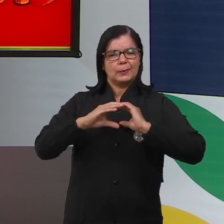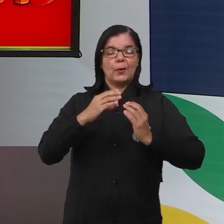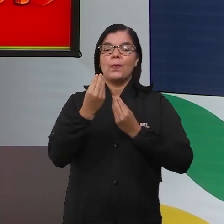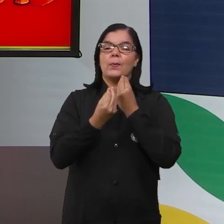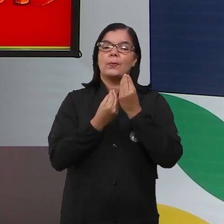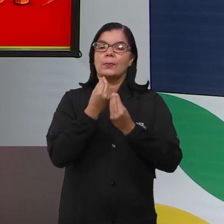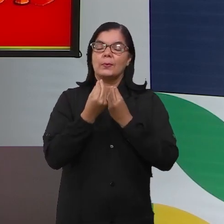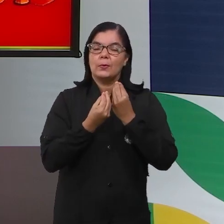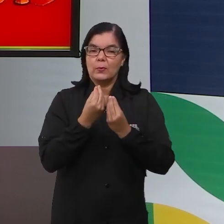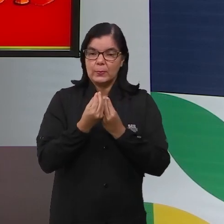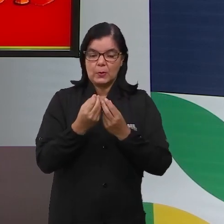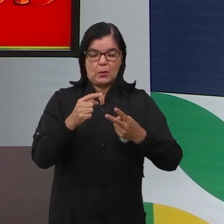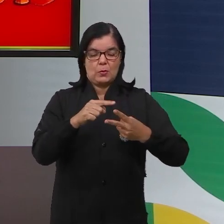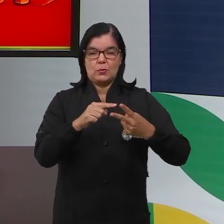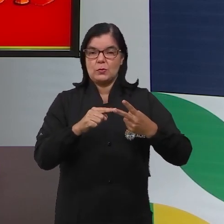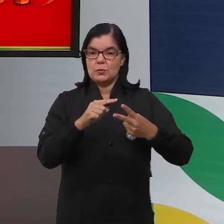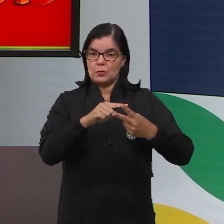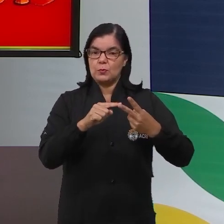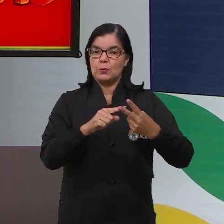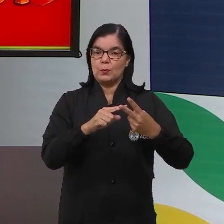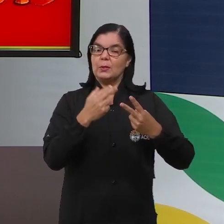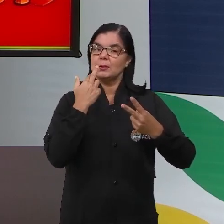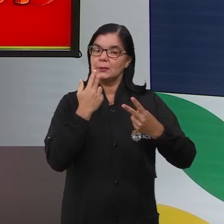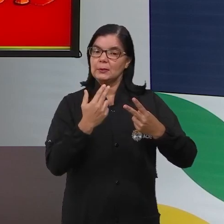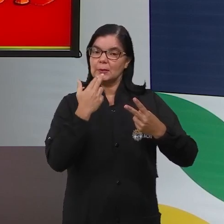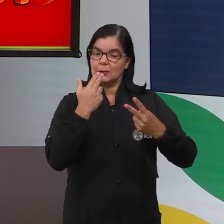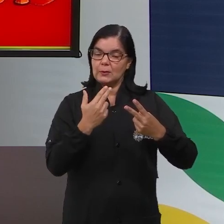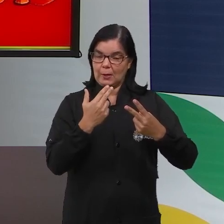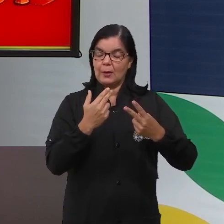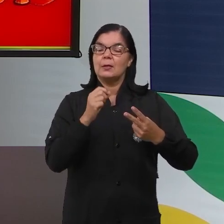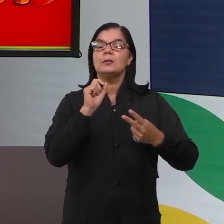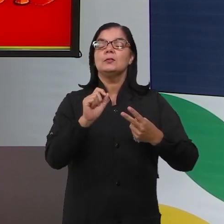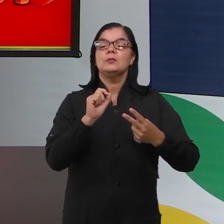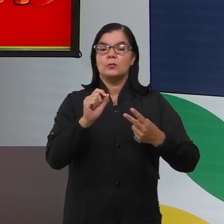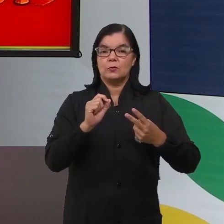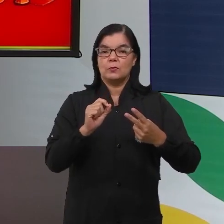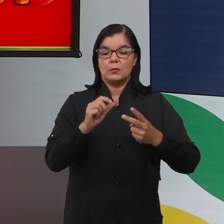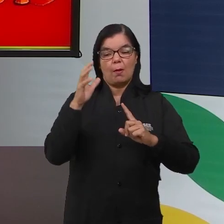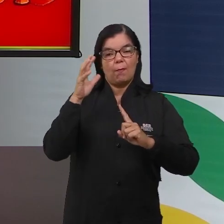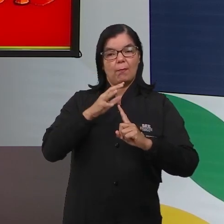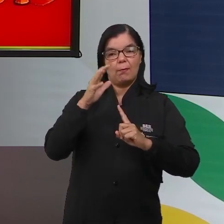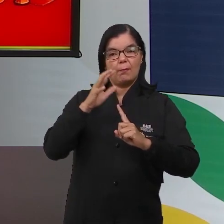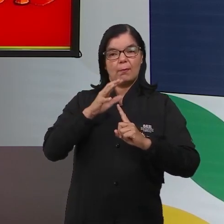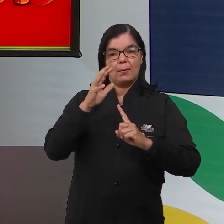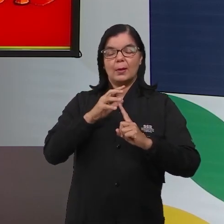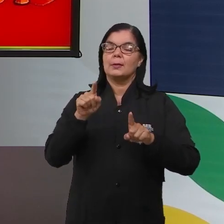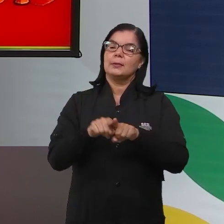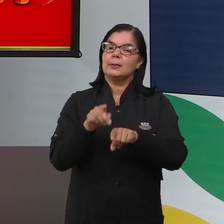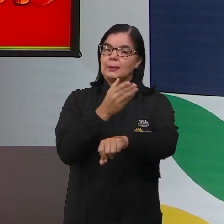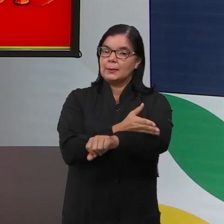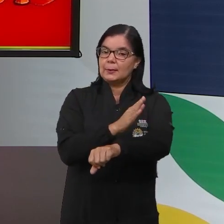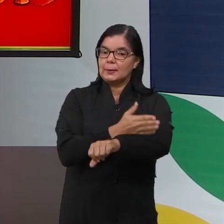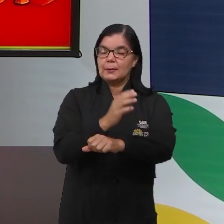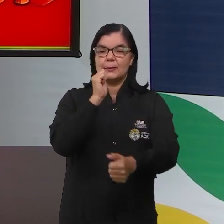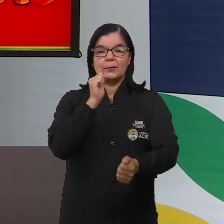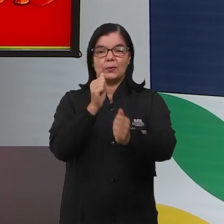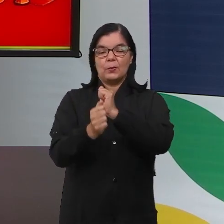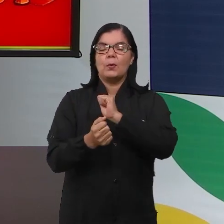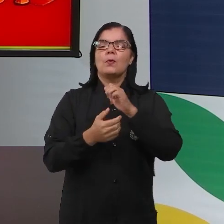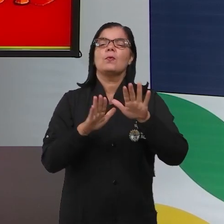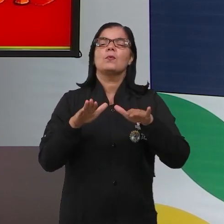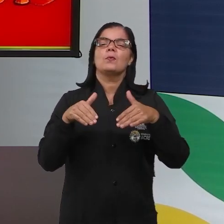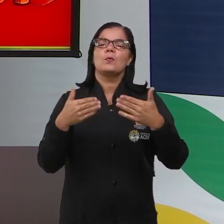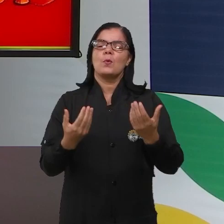como é que esses dois idiomas eles conseguem direcionar e influenciar na prática esportiva? Qual